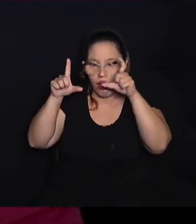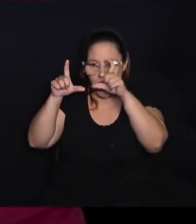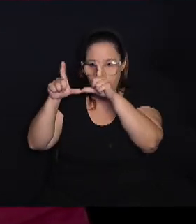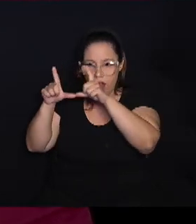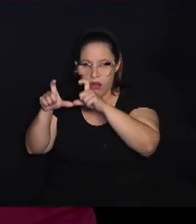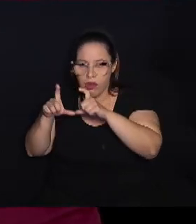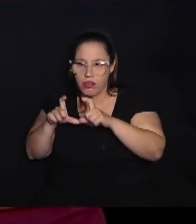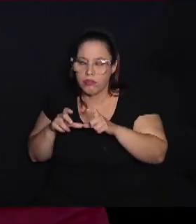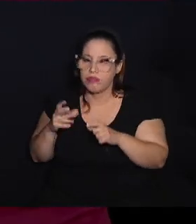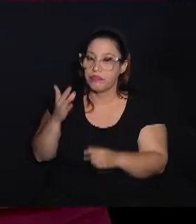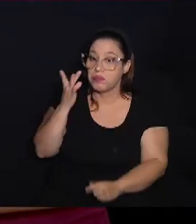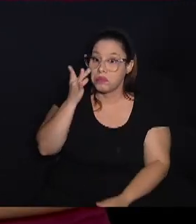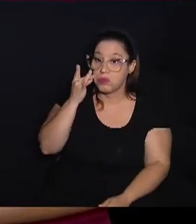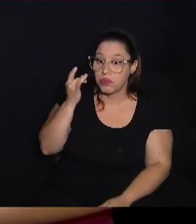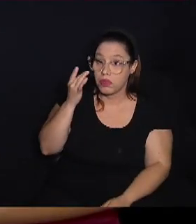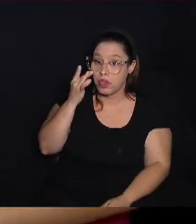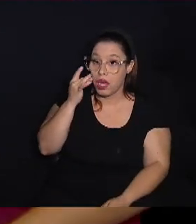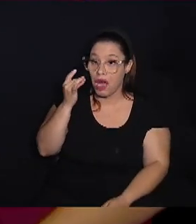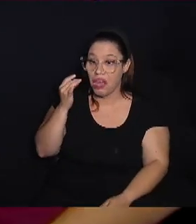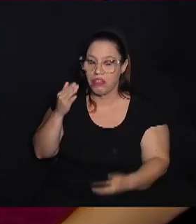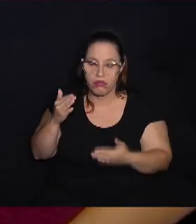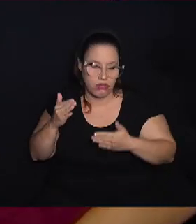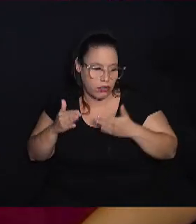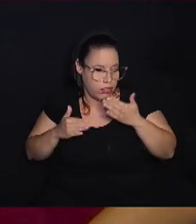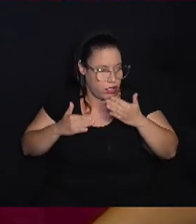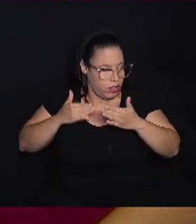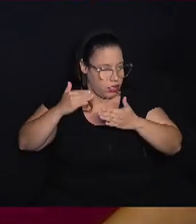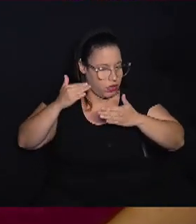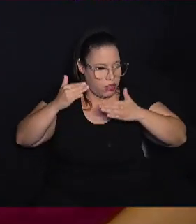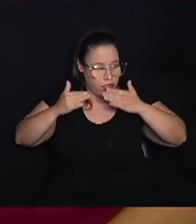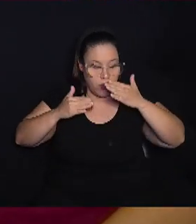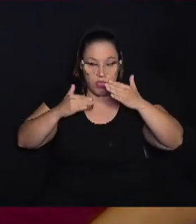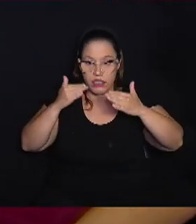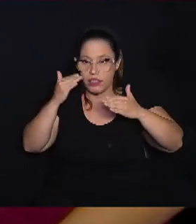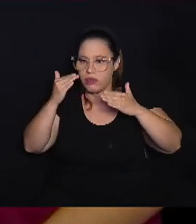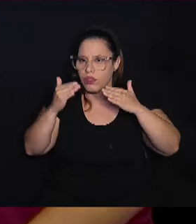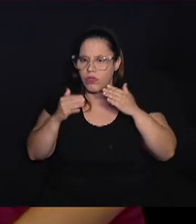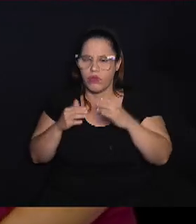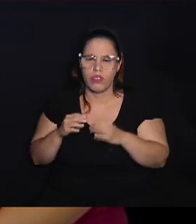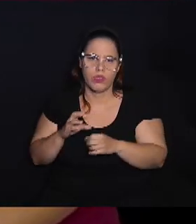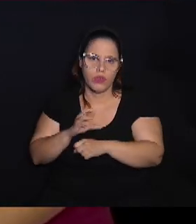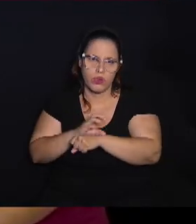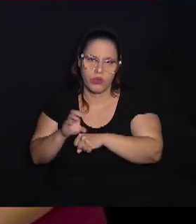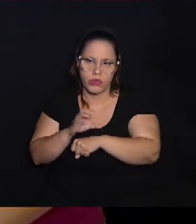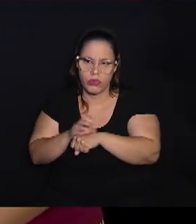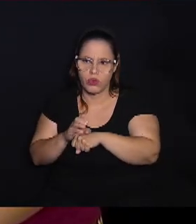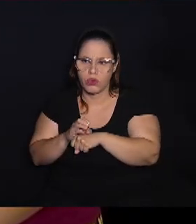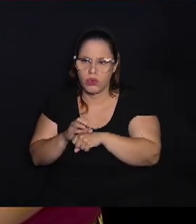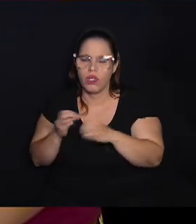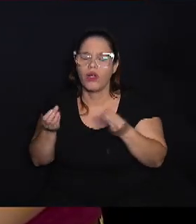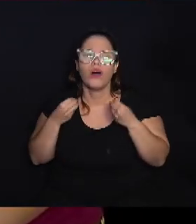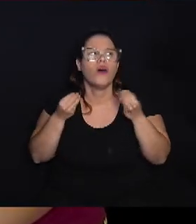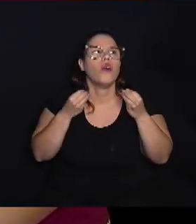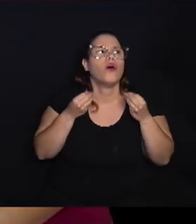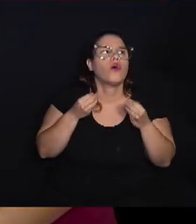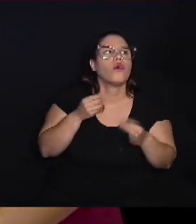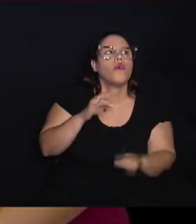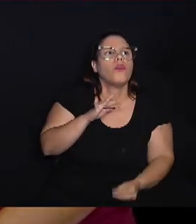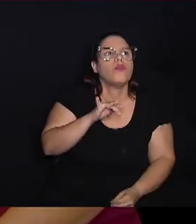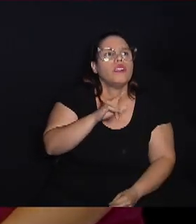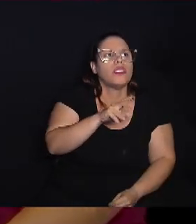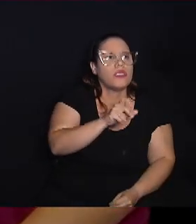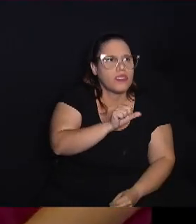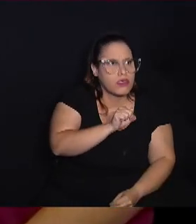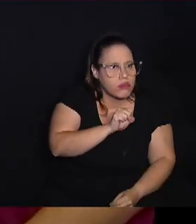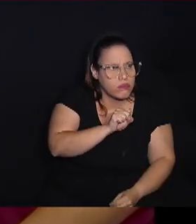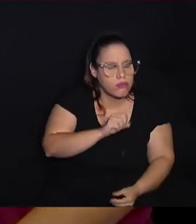foi desenvolvendo os cursos, as oficinas. Como são essas oficinas? A gente